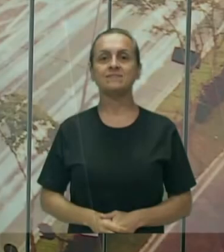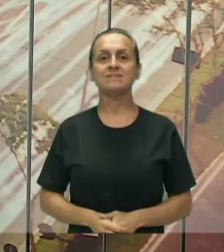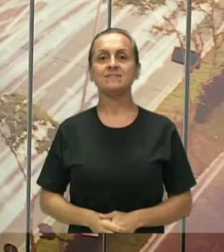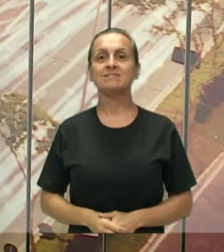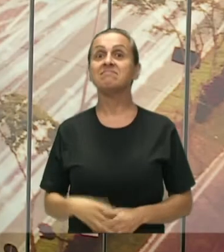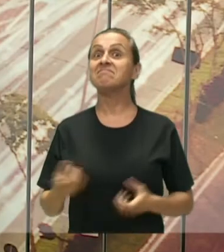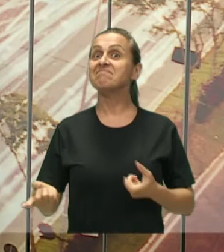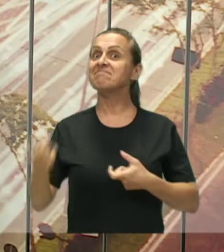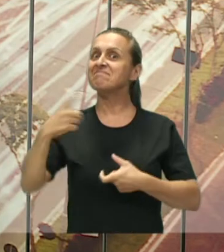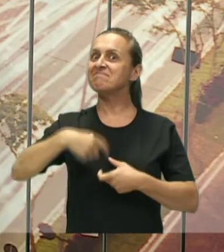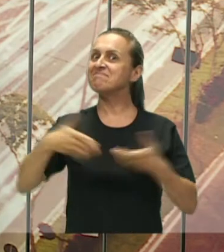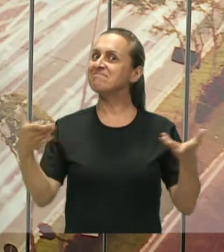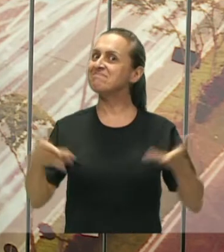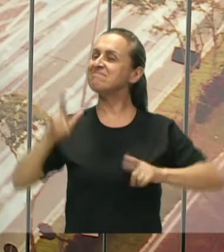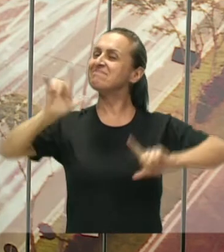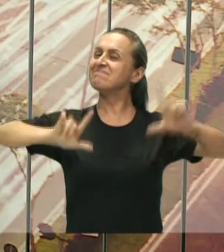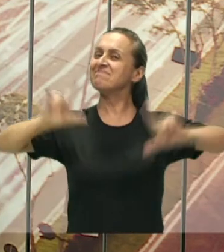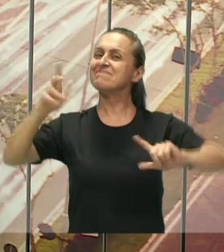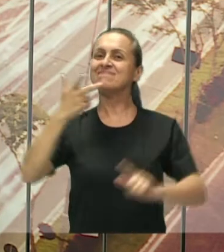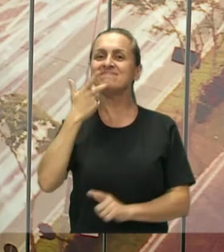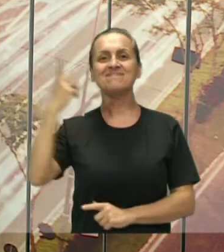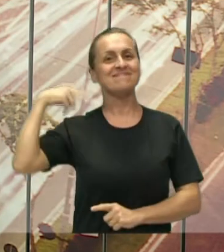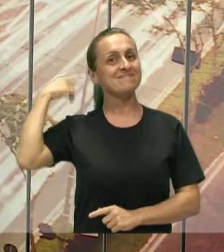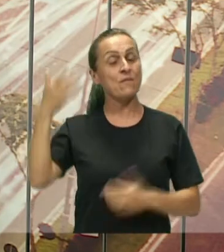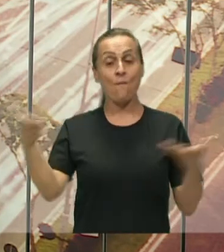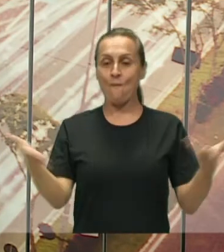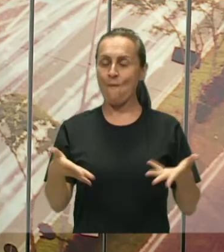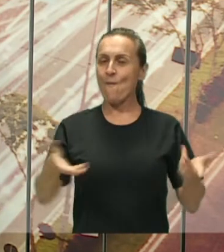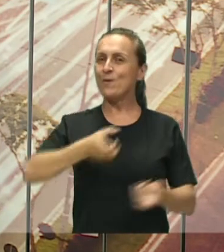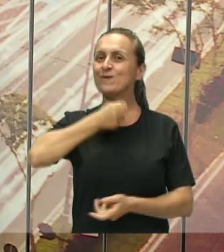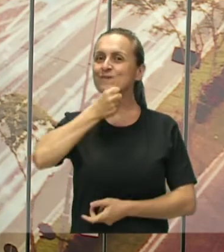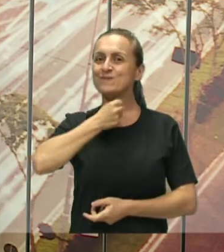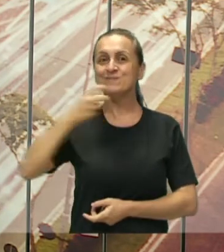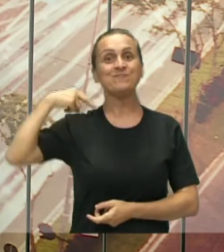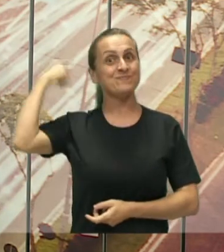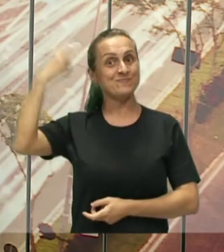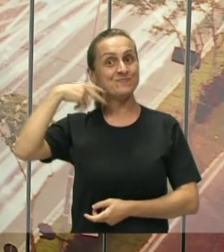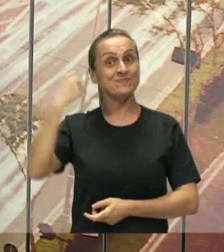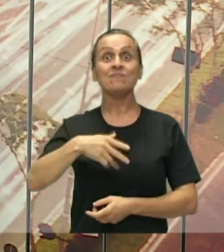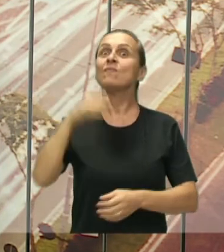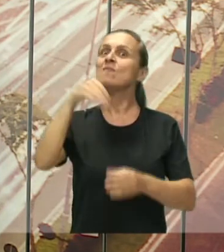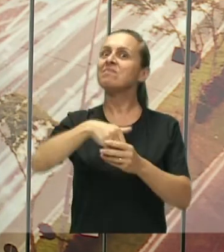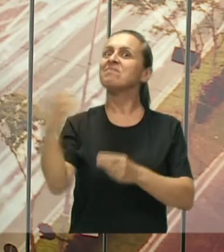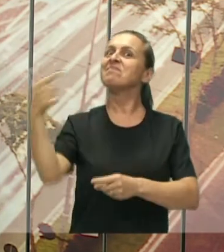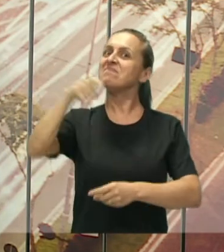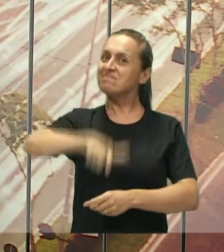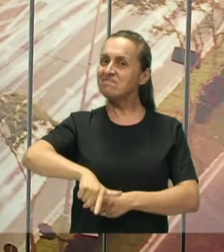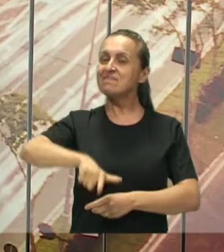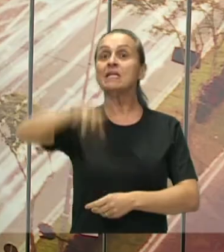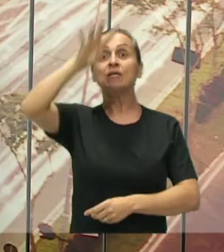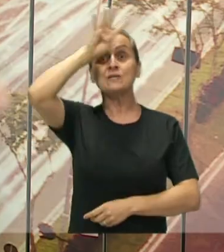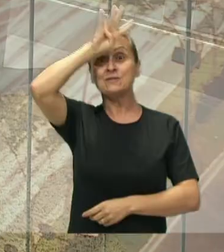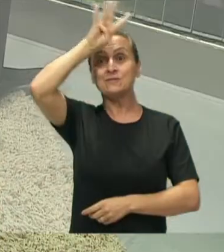e nós retornamos com o programa Fala Vereador hoje entrevistando o vereador reeleito Thiago morastoni do MDB e sabe